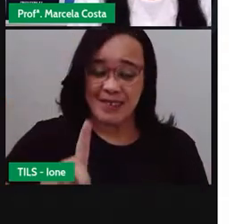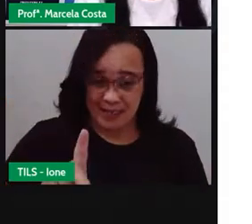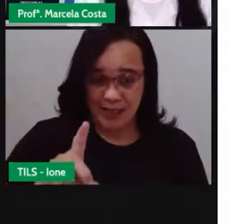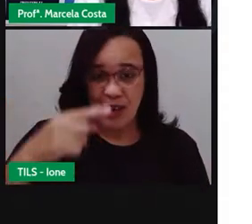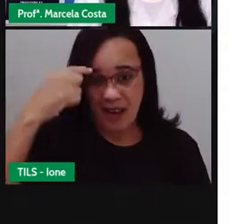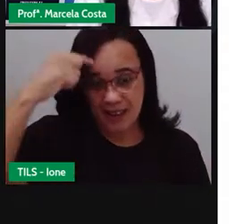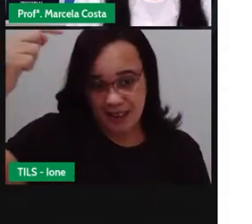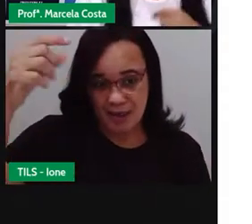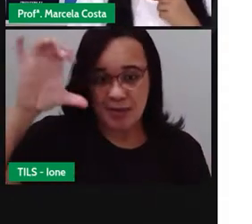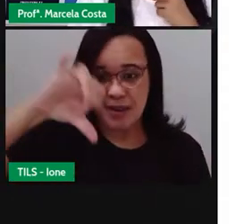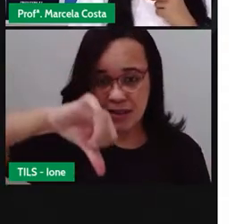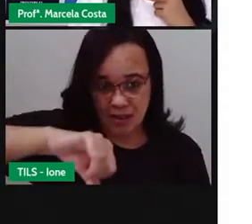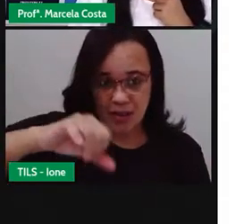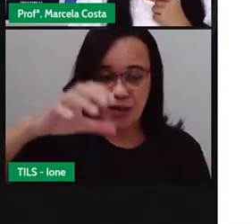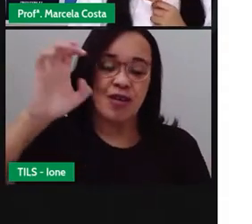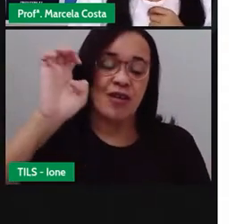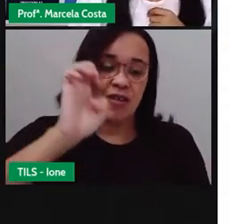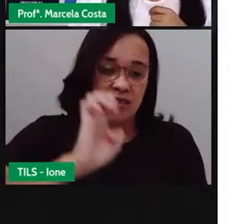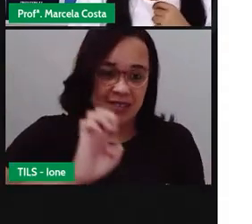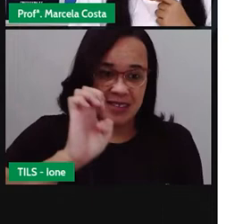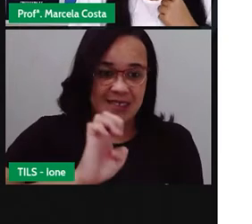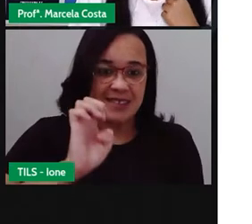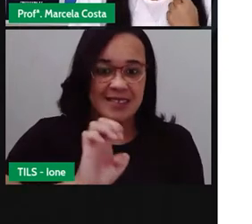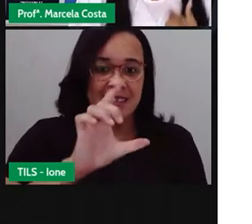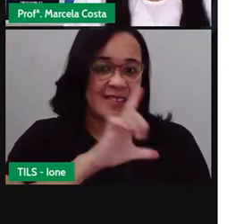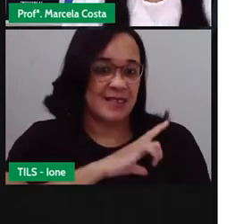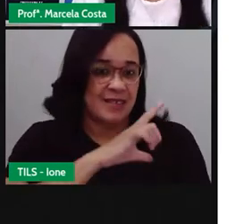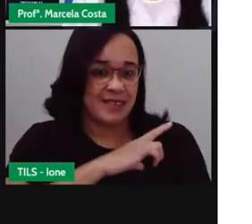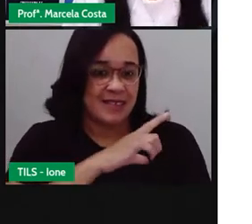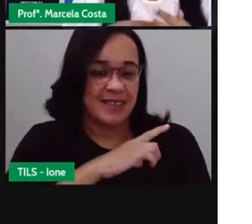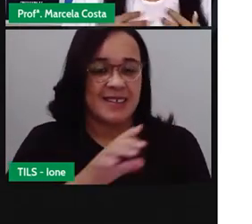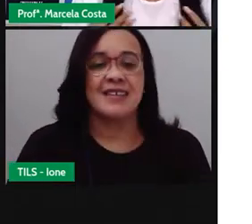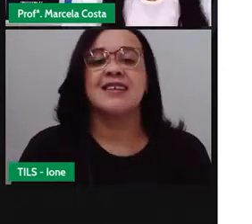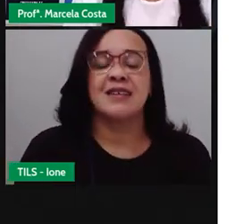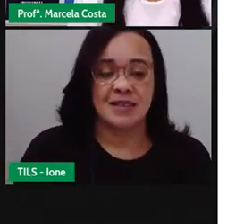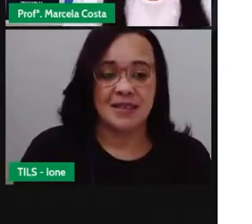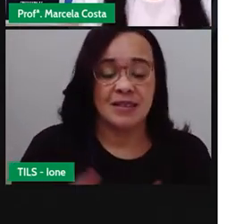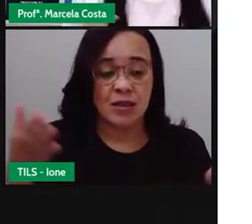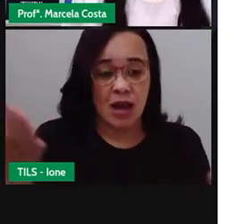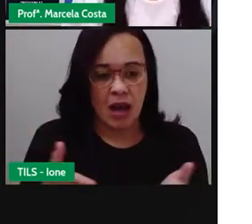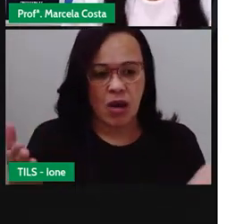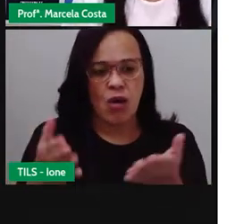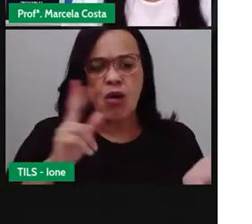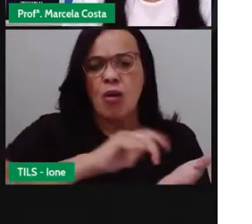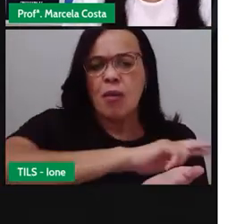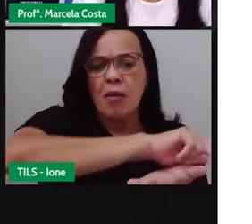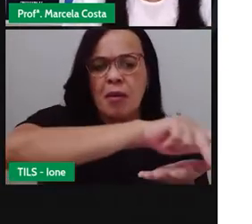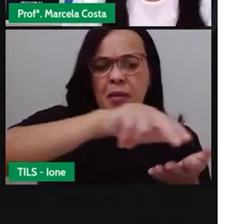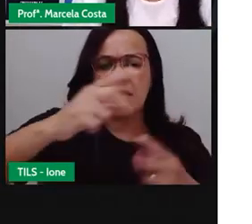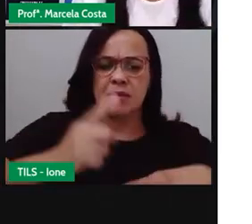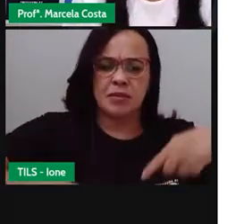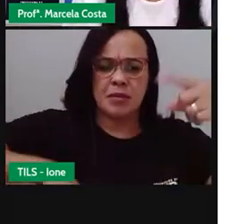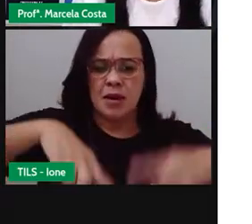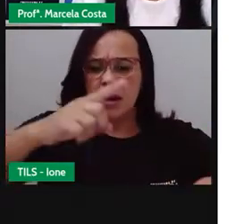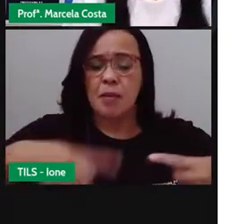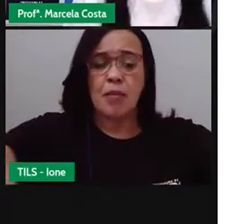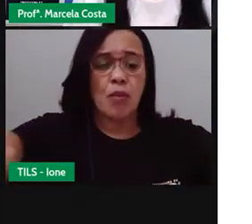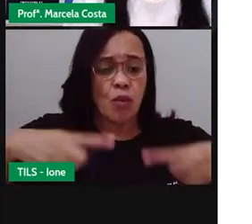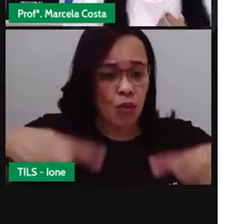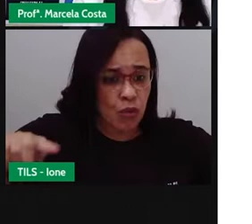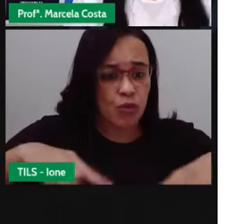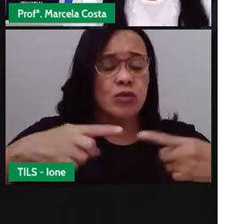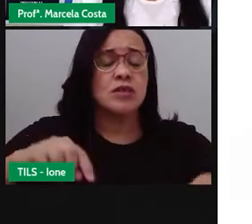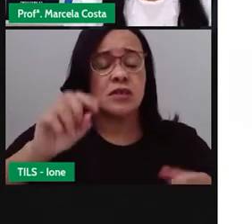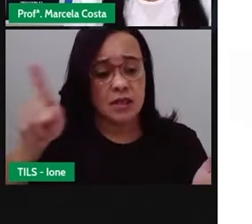9 estados. Agora nós vamos ver a variedade de ritmos que fazem parte dessa região,